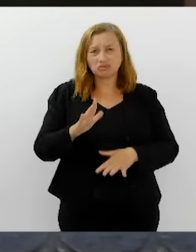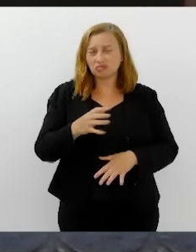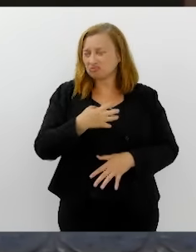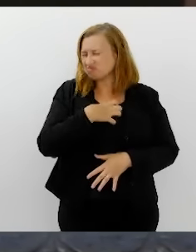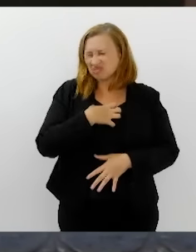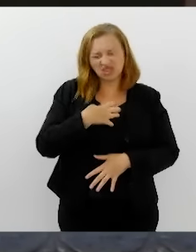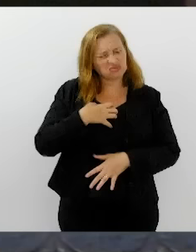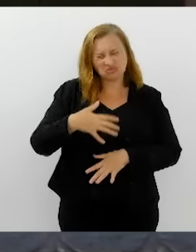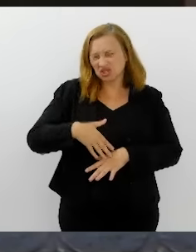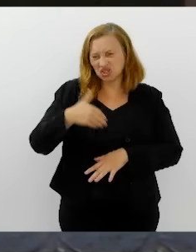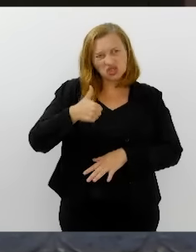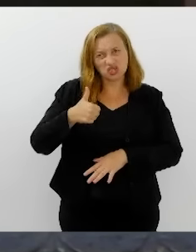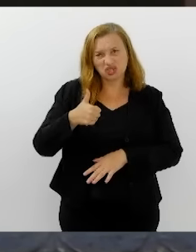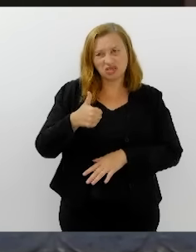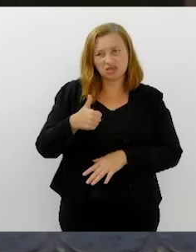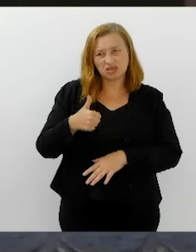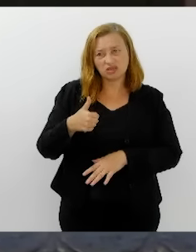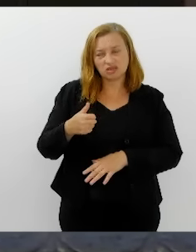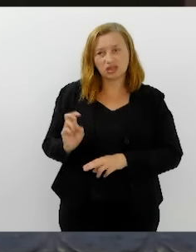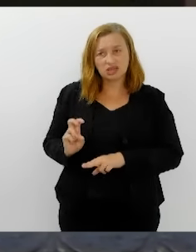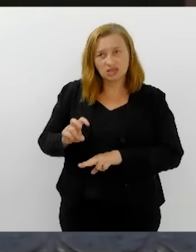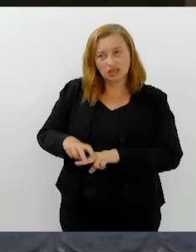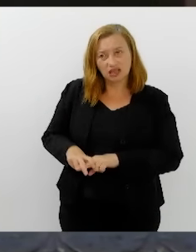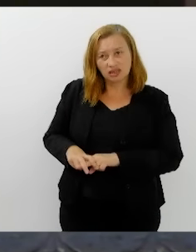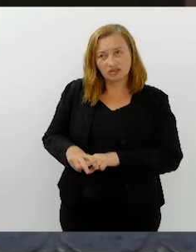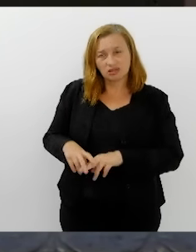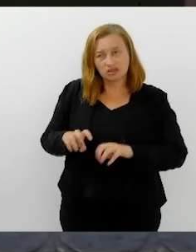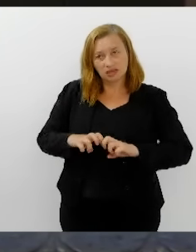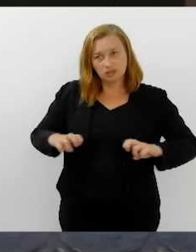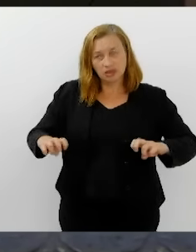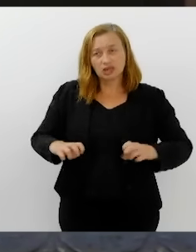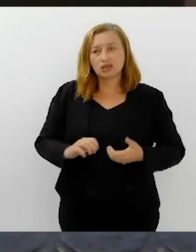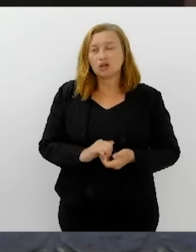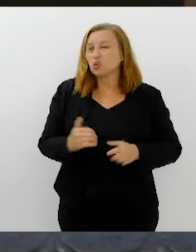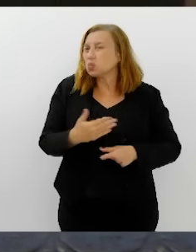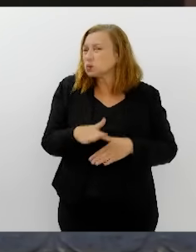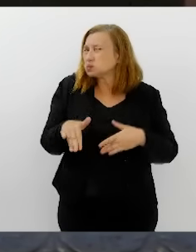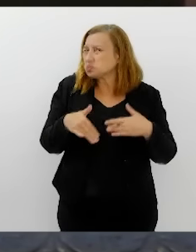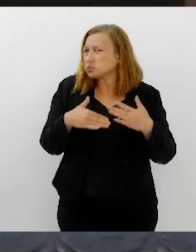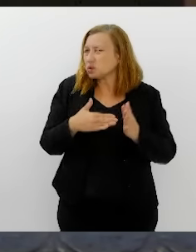não me sinto digna de estar nessa mesa. Eu, com toda a